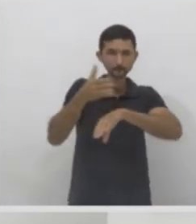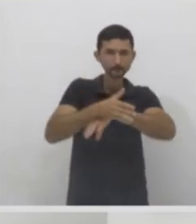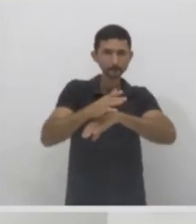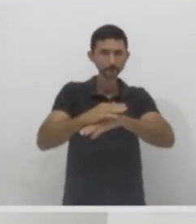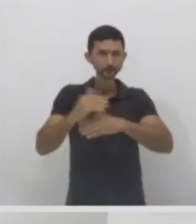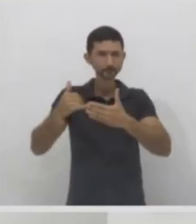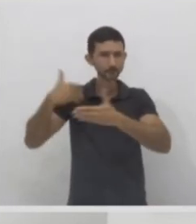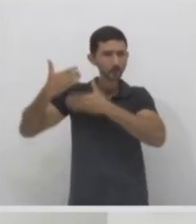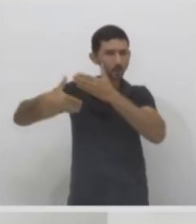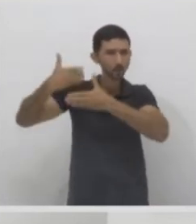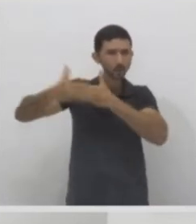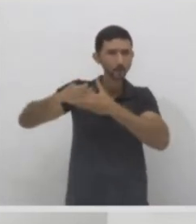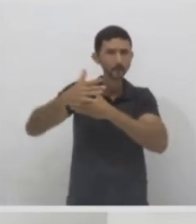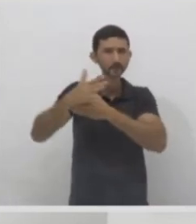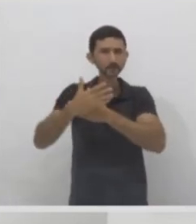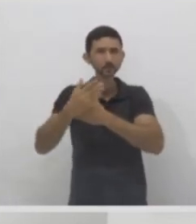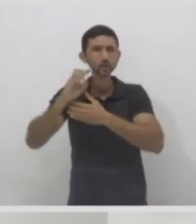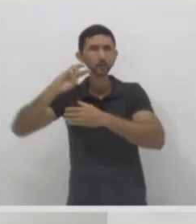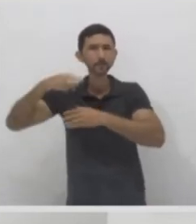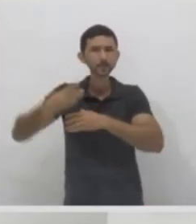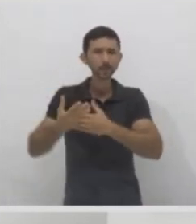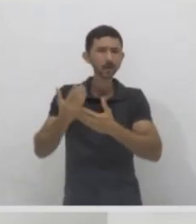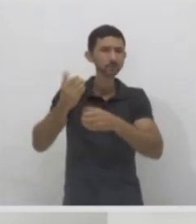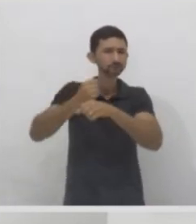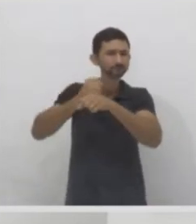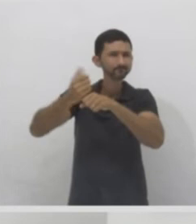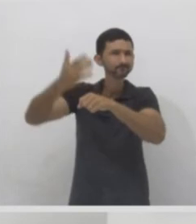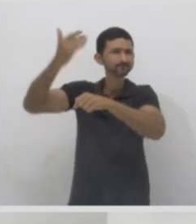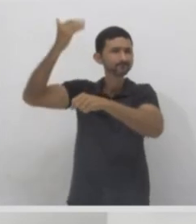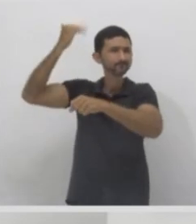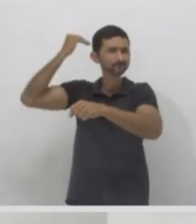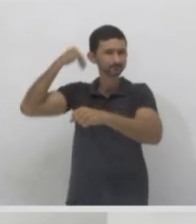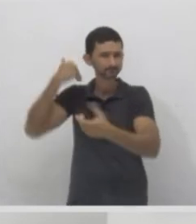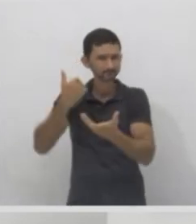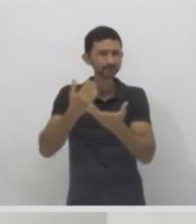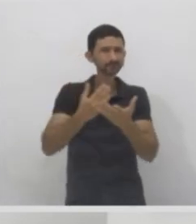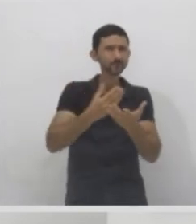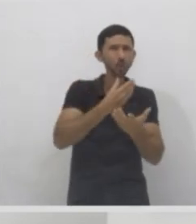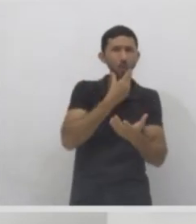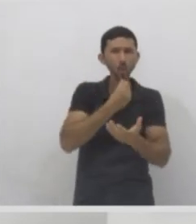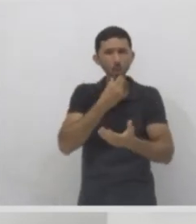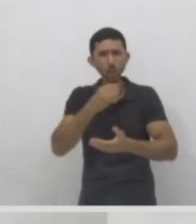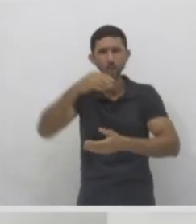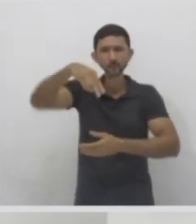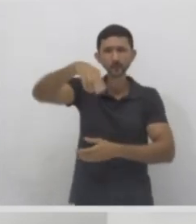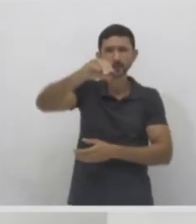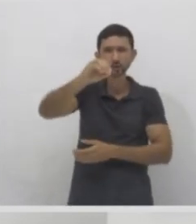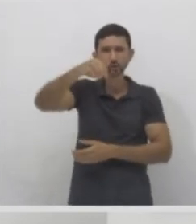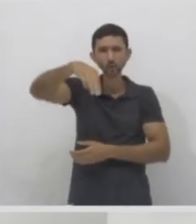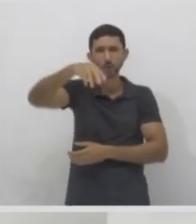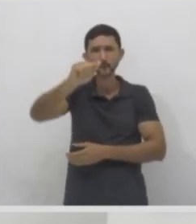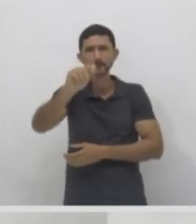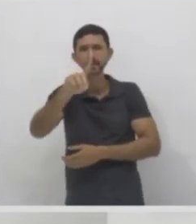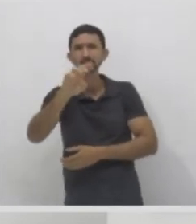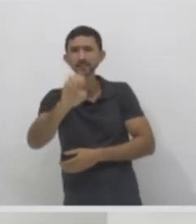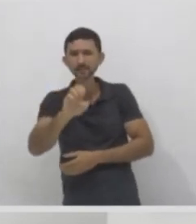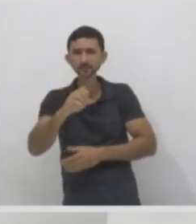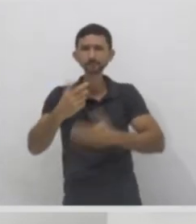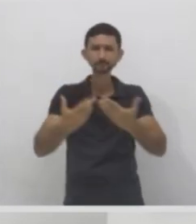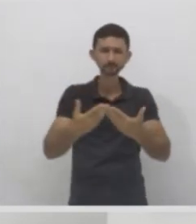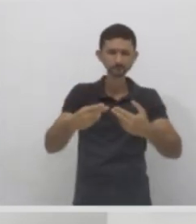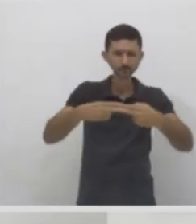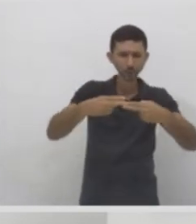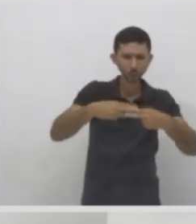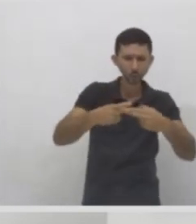originaram-se há cerca de 2 milhões de anos. Eram os nômades, caçadores e coletores. Utilizavam instrumentos